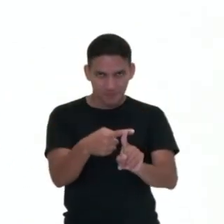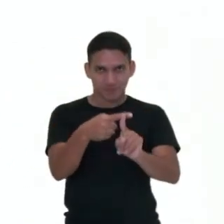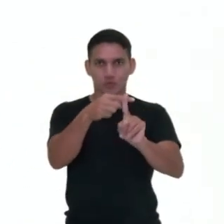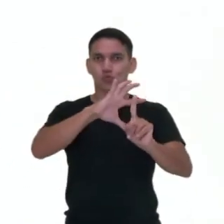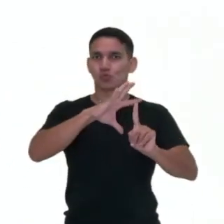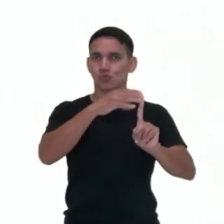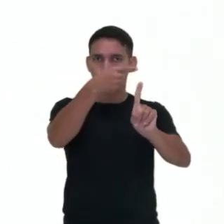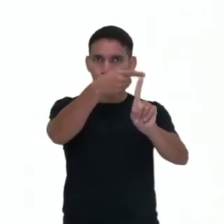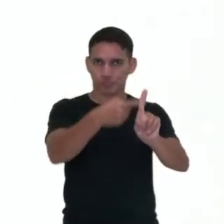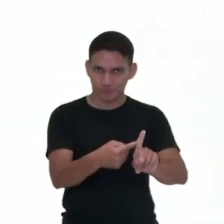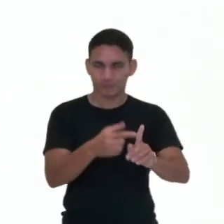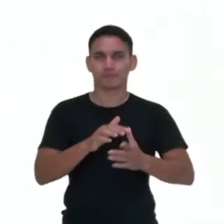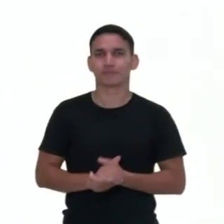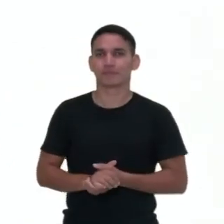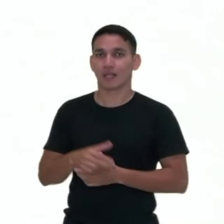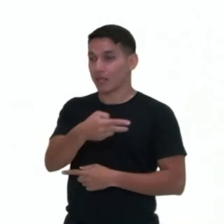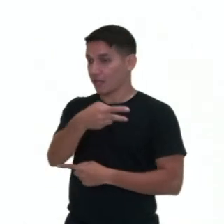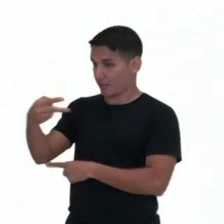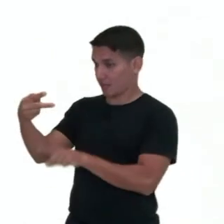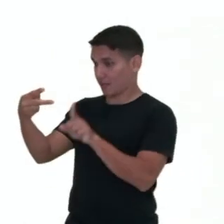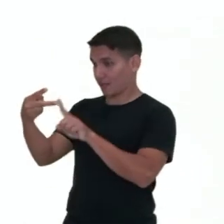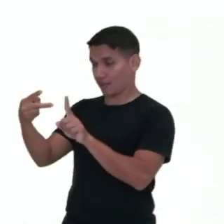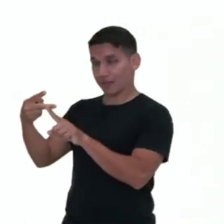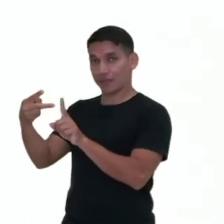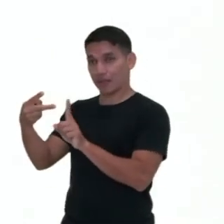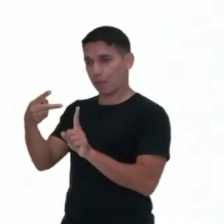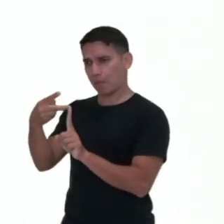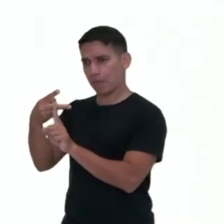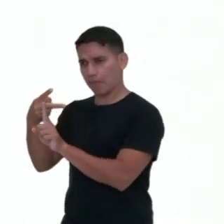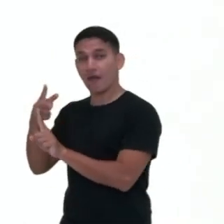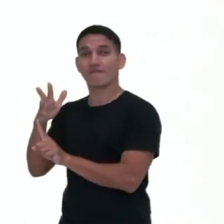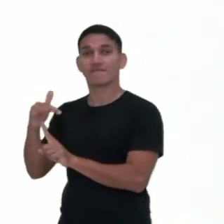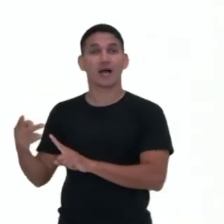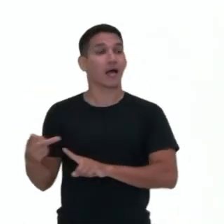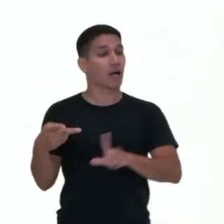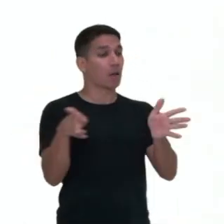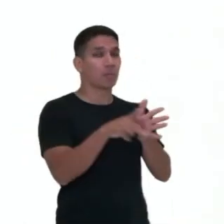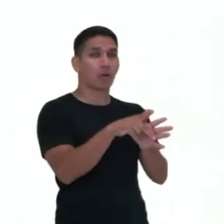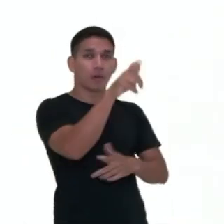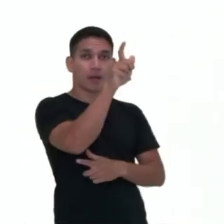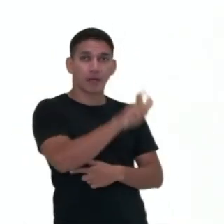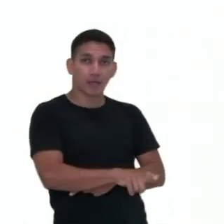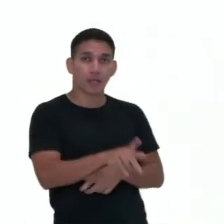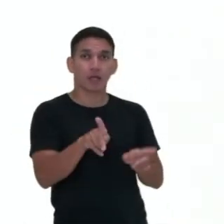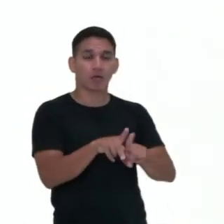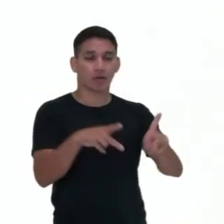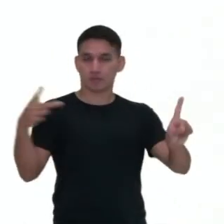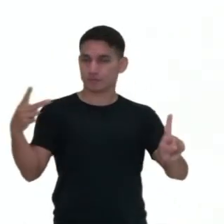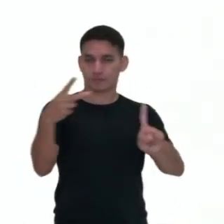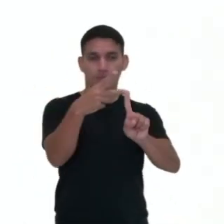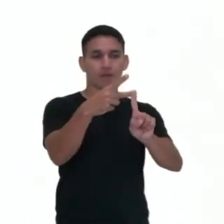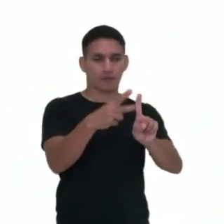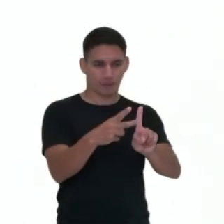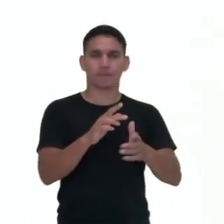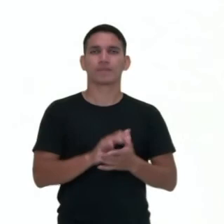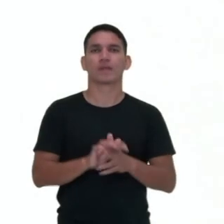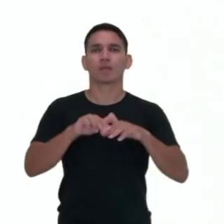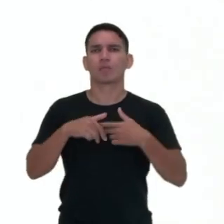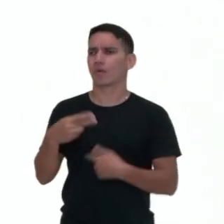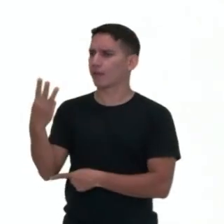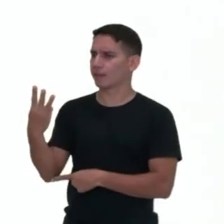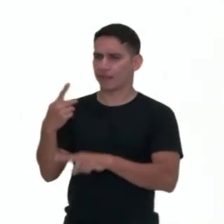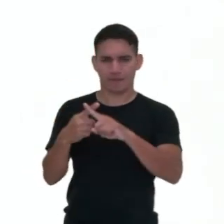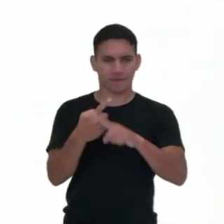coluna. Cada elemento da segunda linha multiplicando com os elementos da primeira coluna. Então ficou aqui, ó, 3